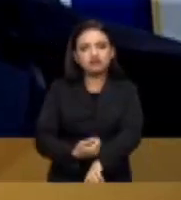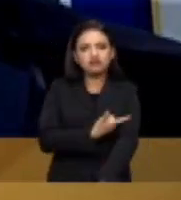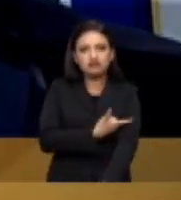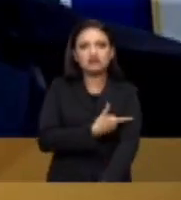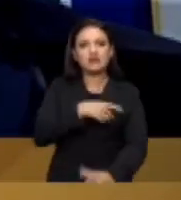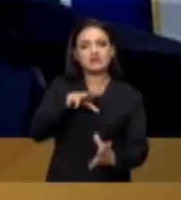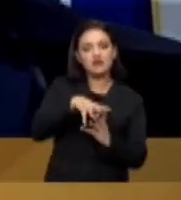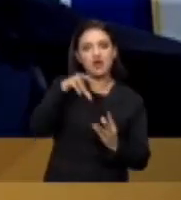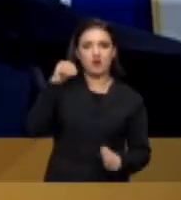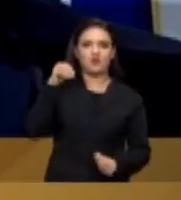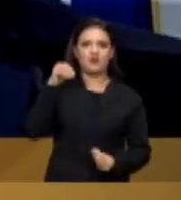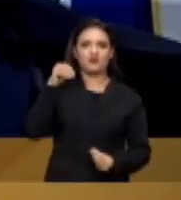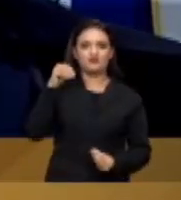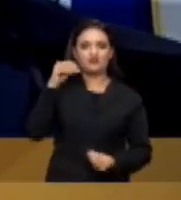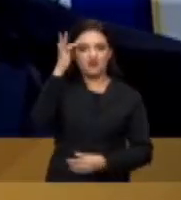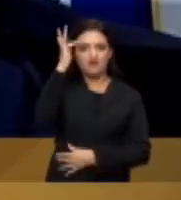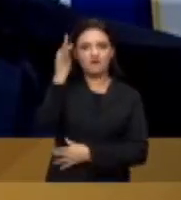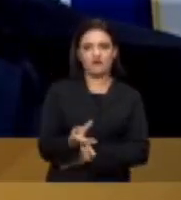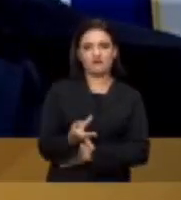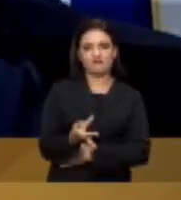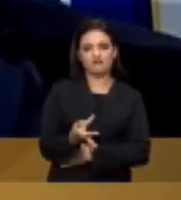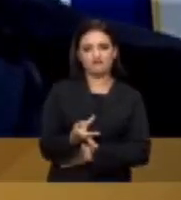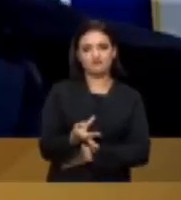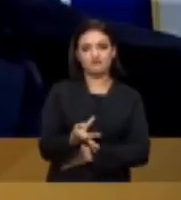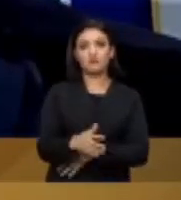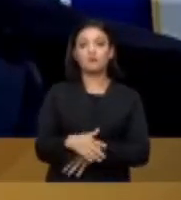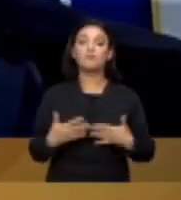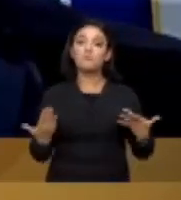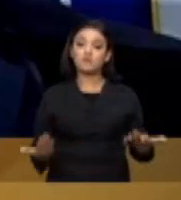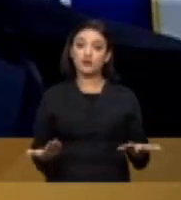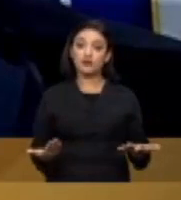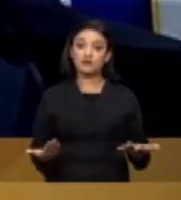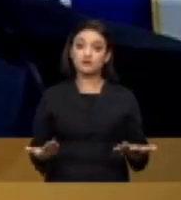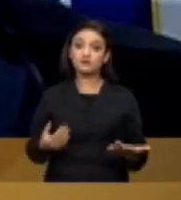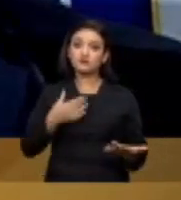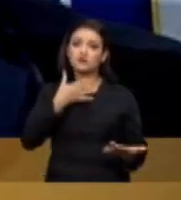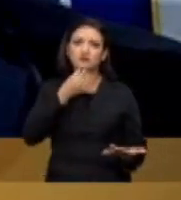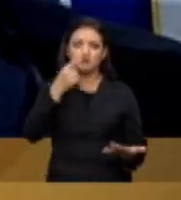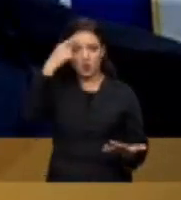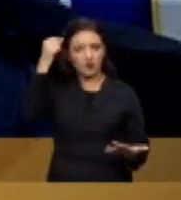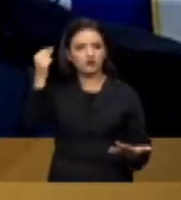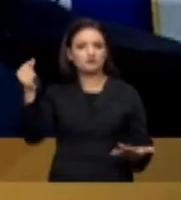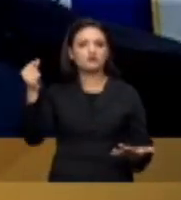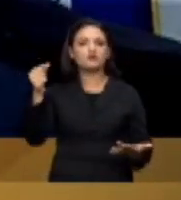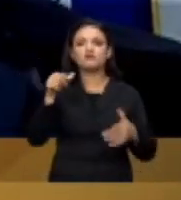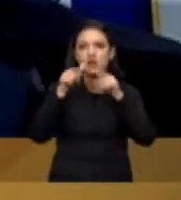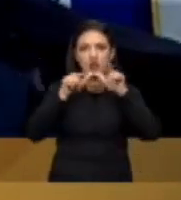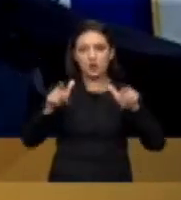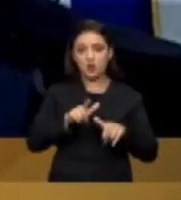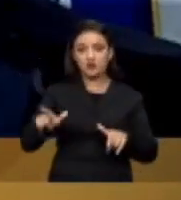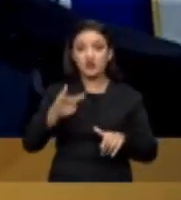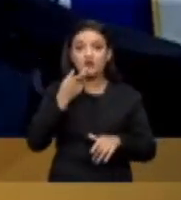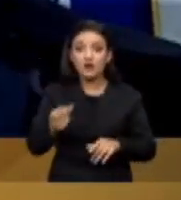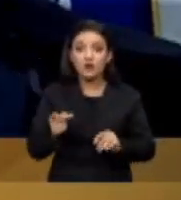espiritual, da fé. Para Habermas, o último fundamento só pode ser a razão prática de um pensamento